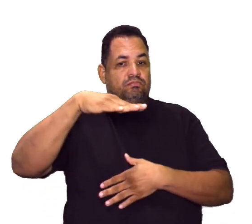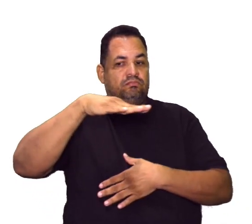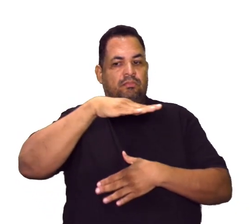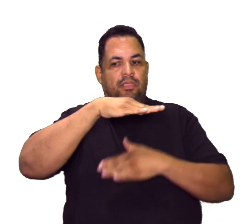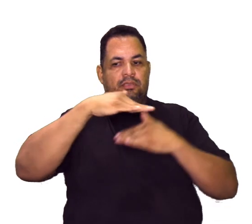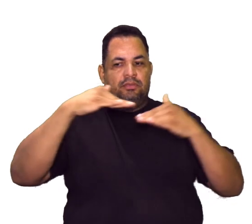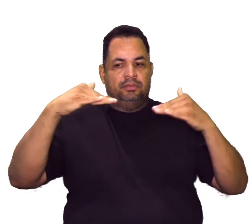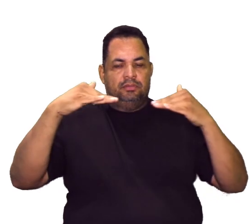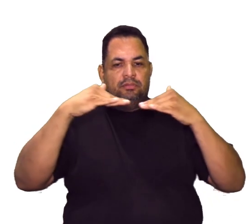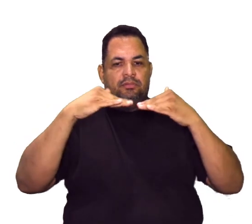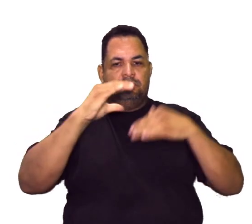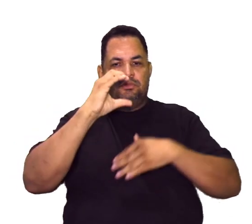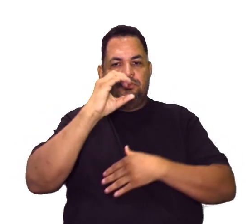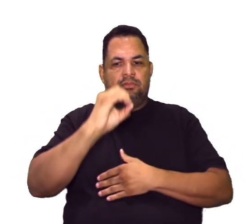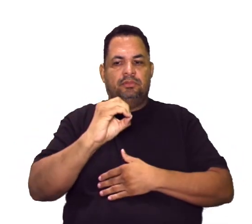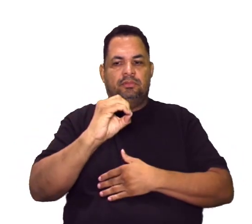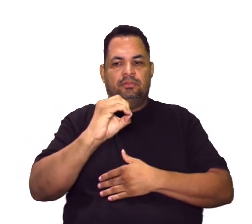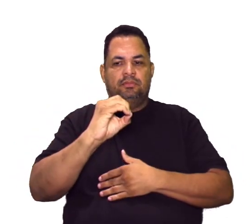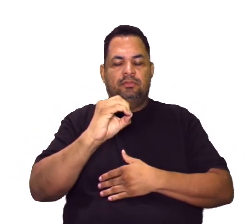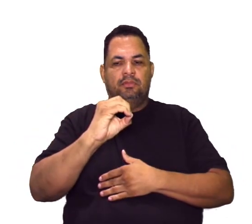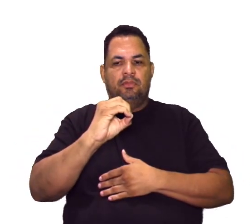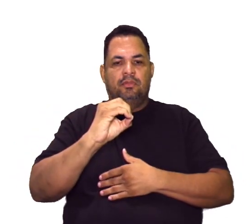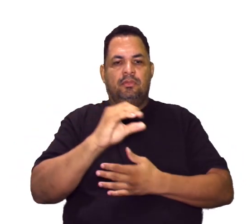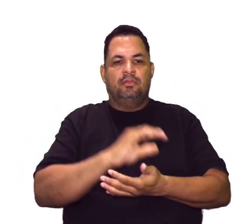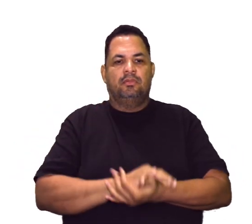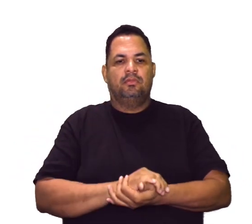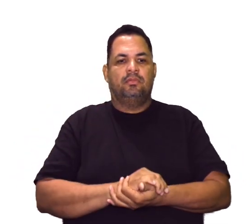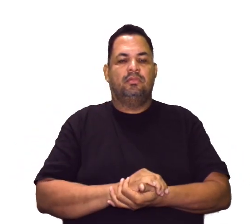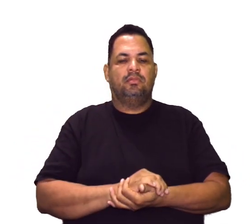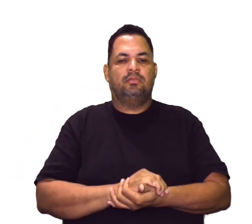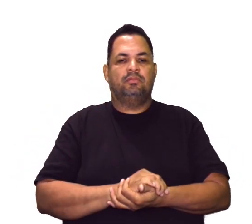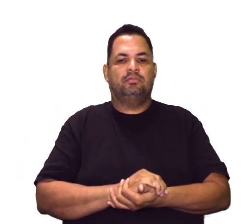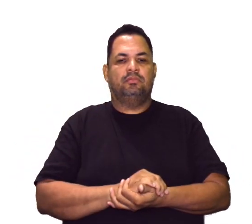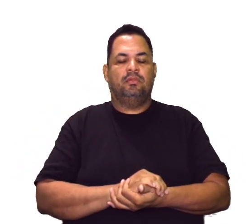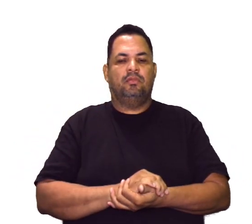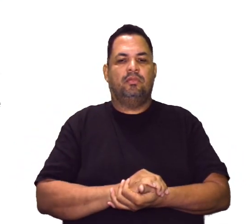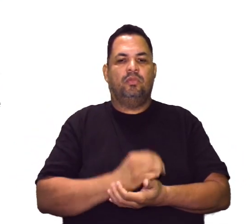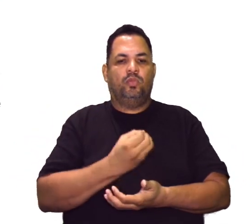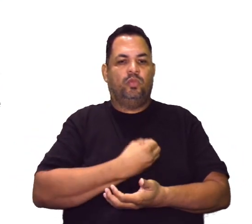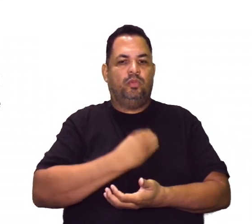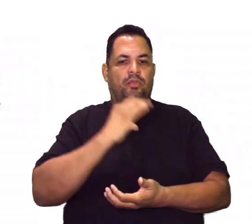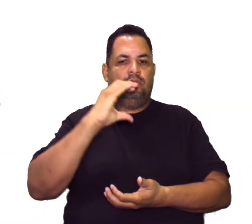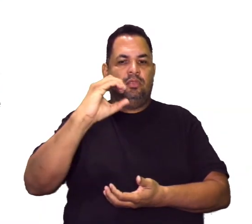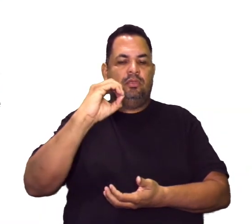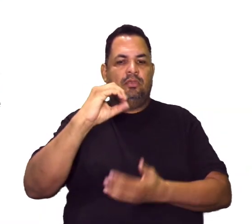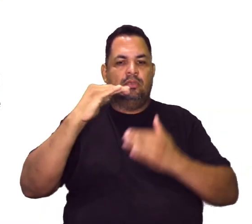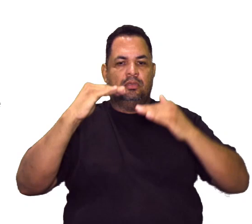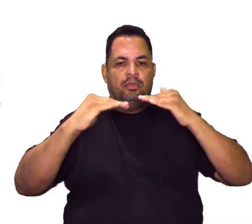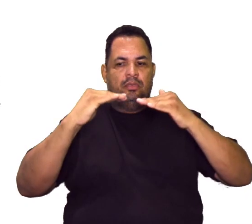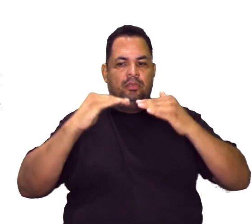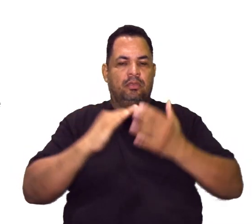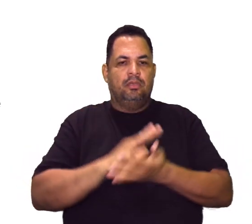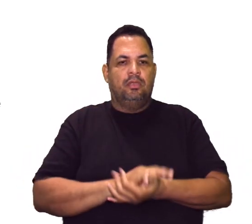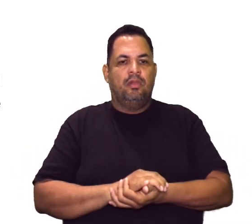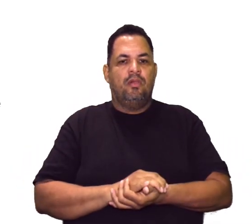aí? Zero, né? Caráter parcial zero. O que acontece com dois